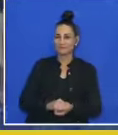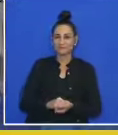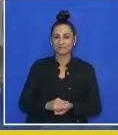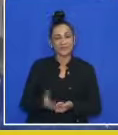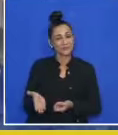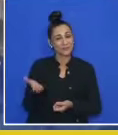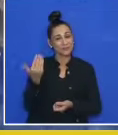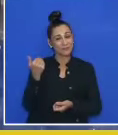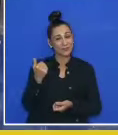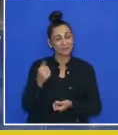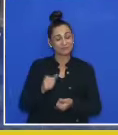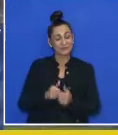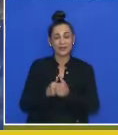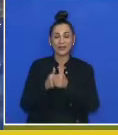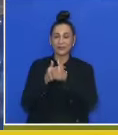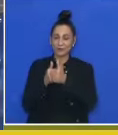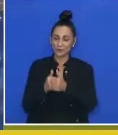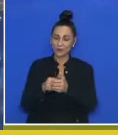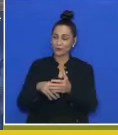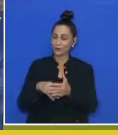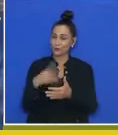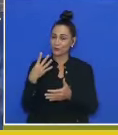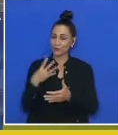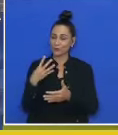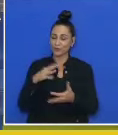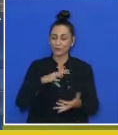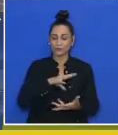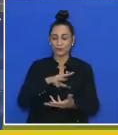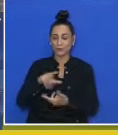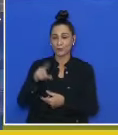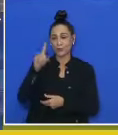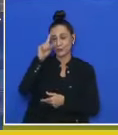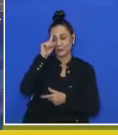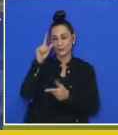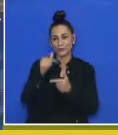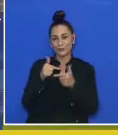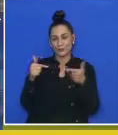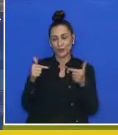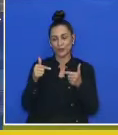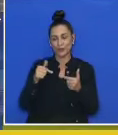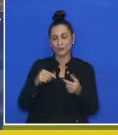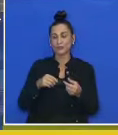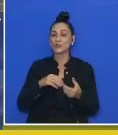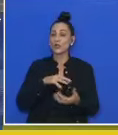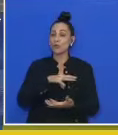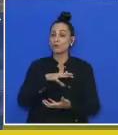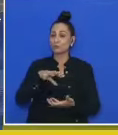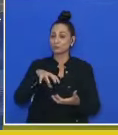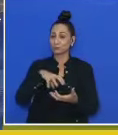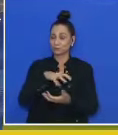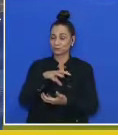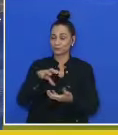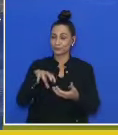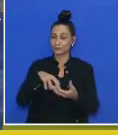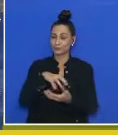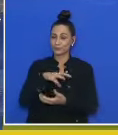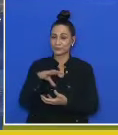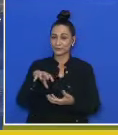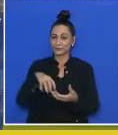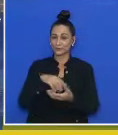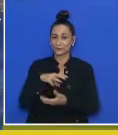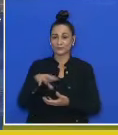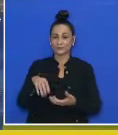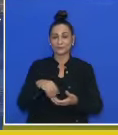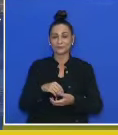E vamos lá acompanhar o nosso quarto globo. Dia de sorte, bolas girando e sendo embaralhadas, e já